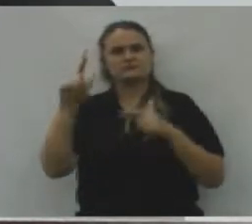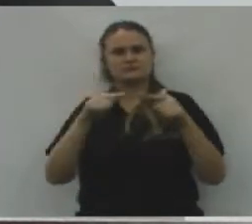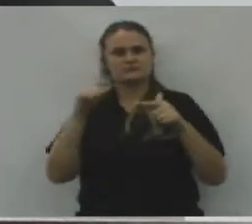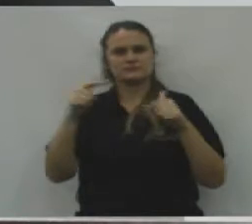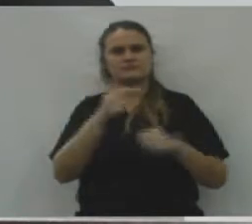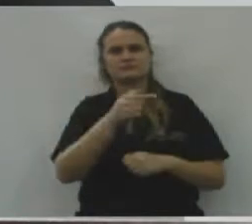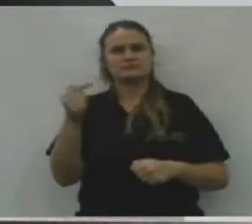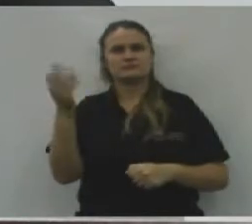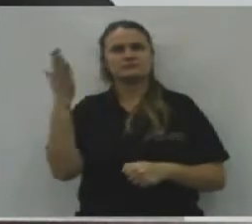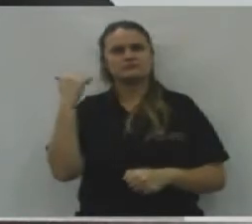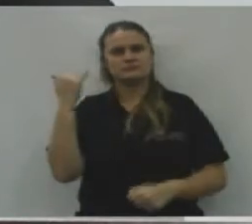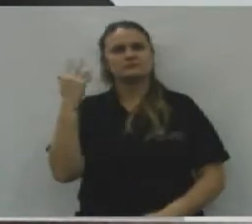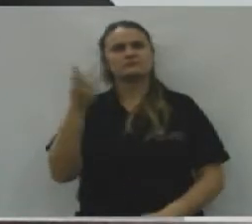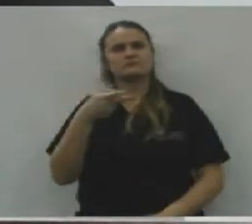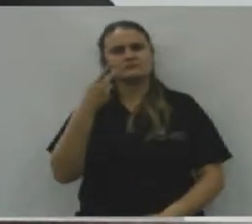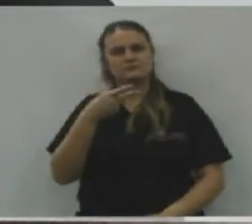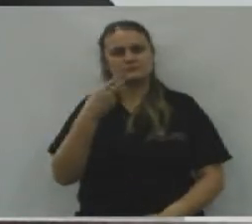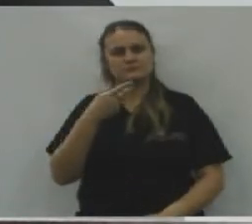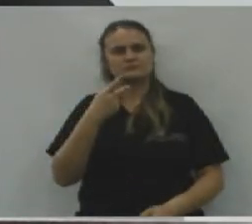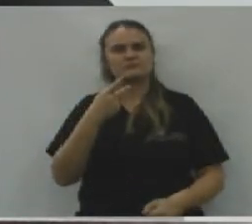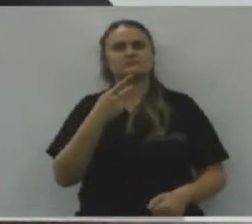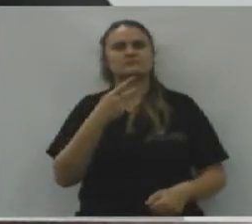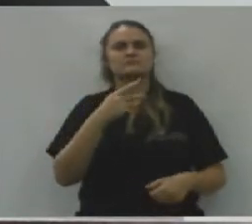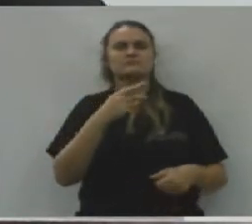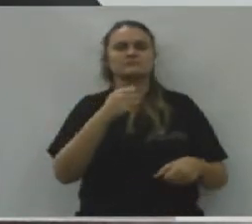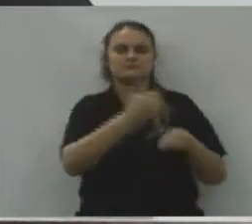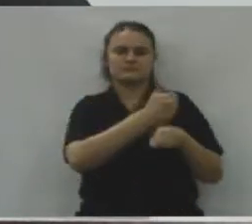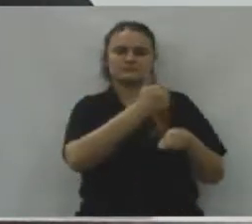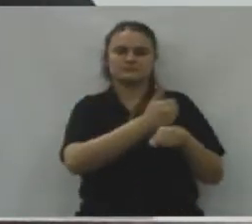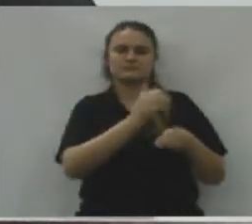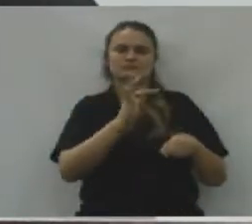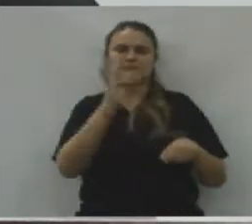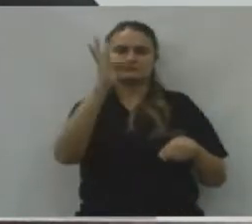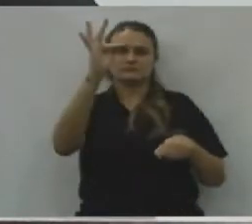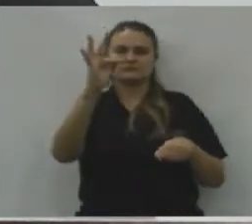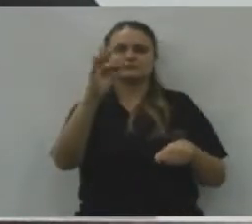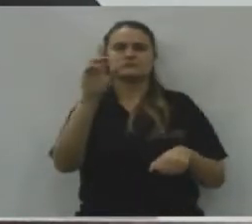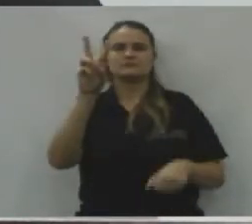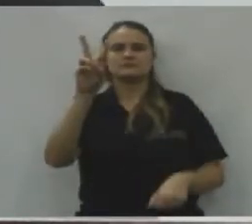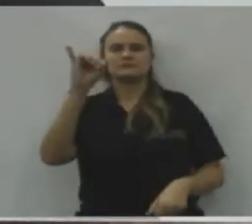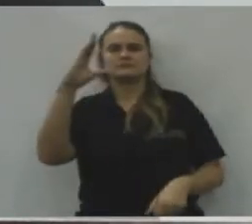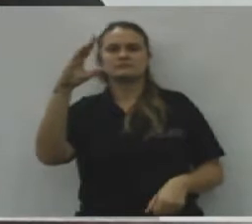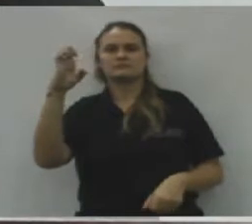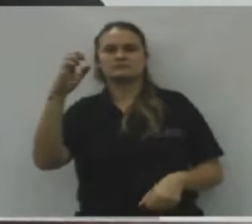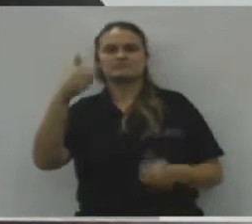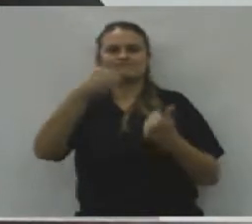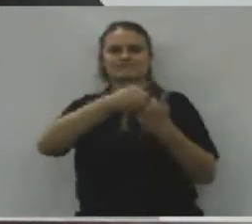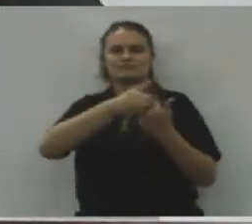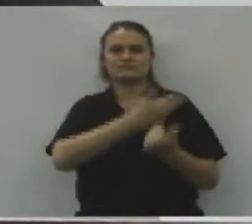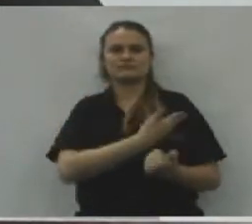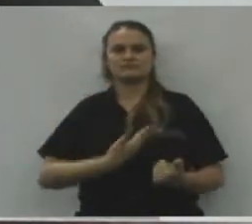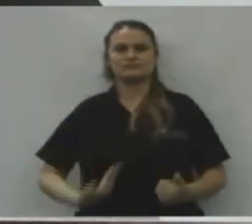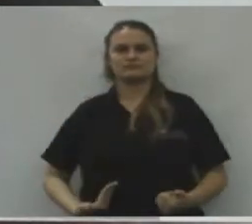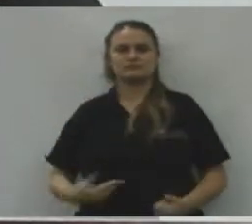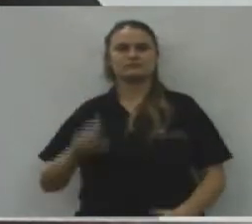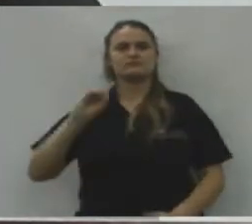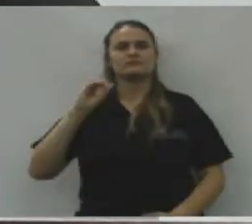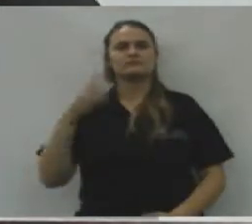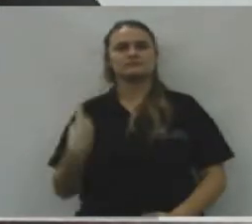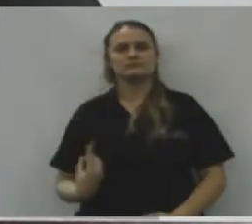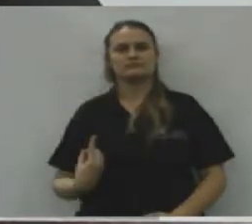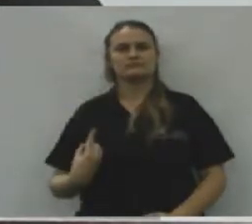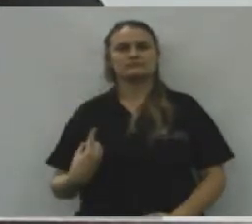semana passada, falando do nosso plano de cargos, que foi o vice-líder do governo na Assembleia, o deputado